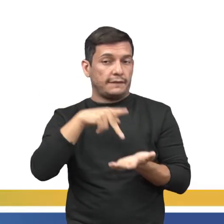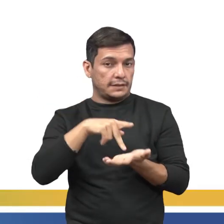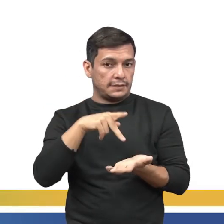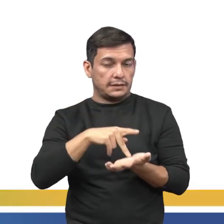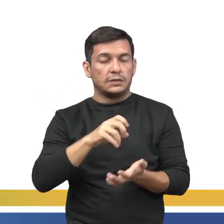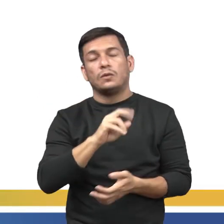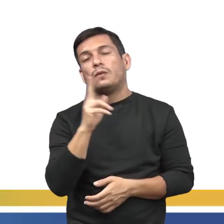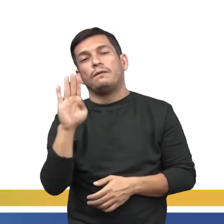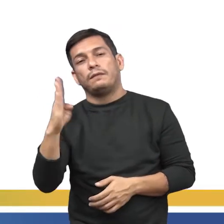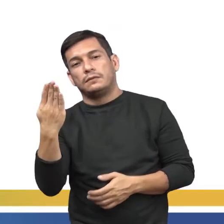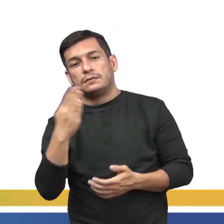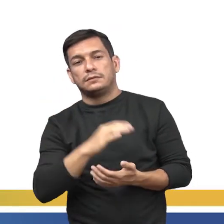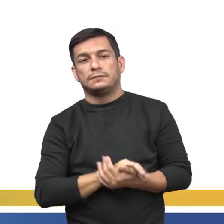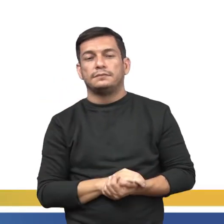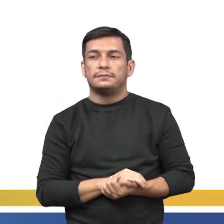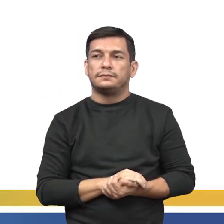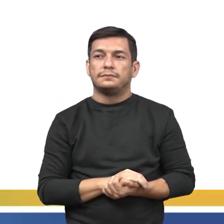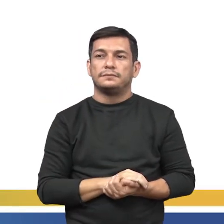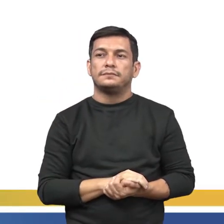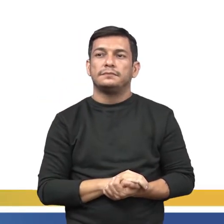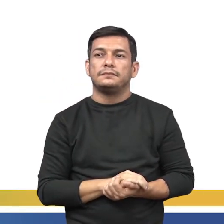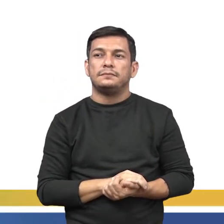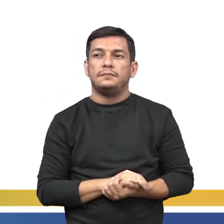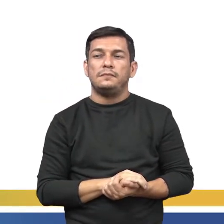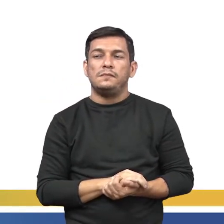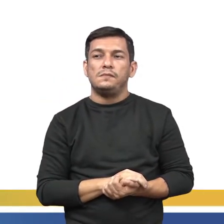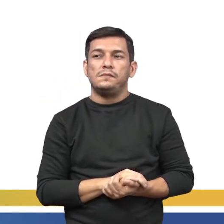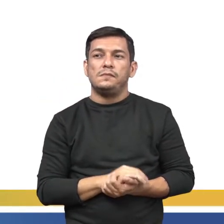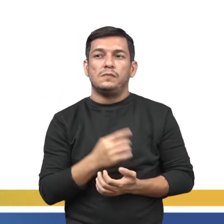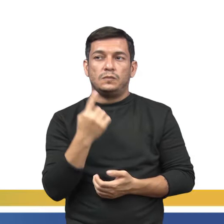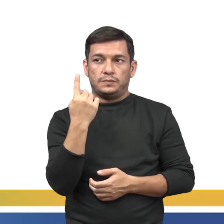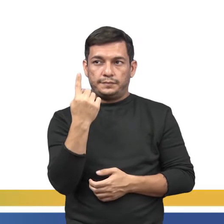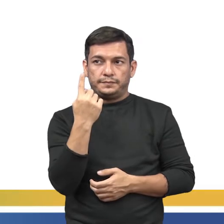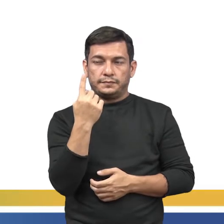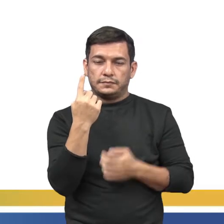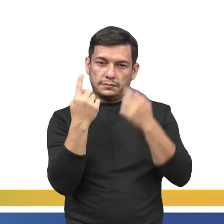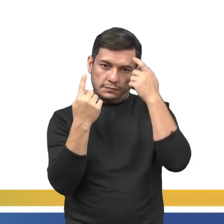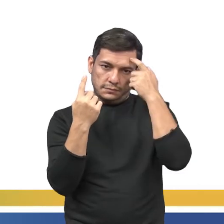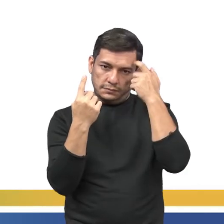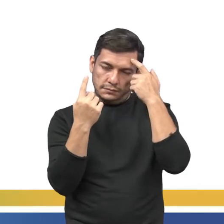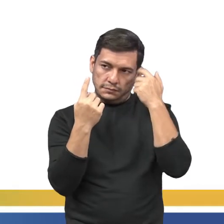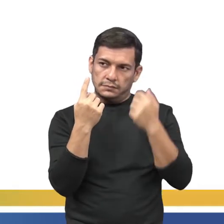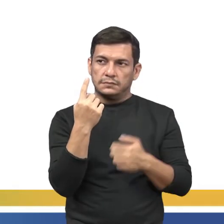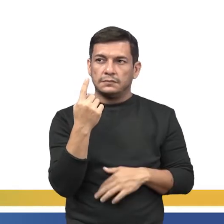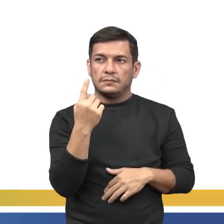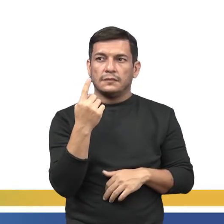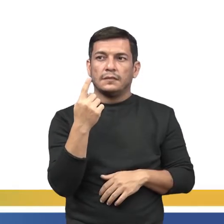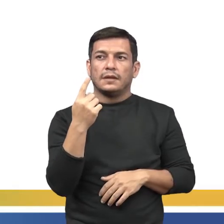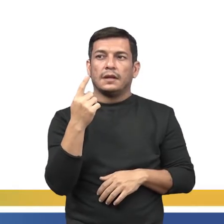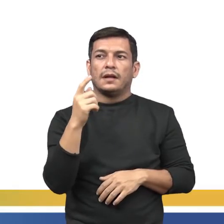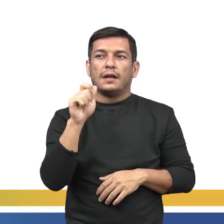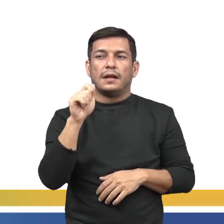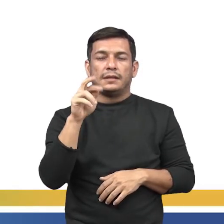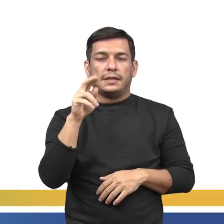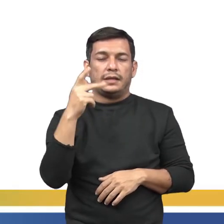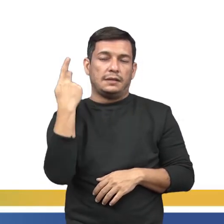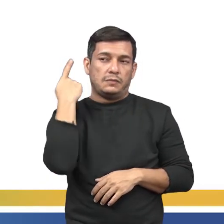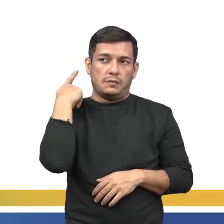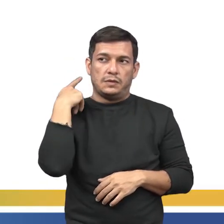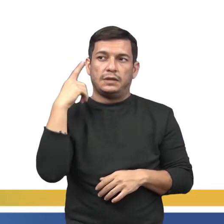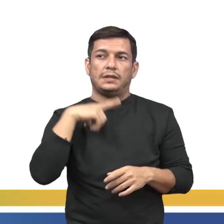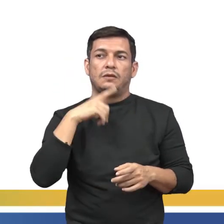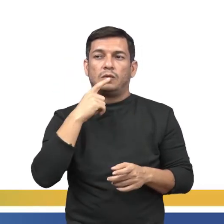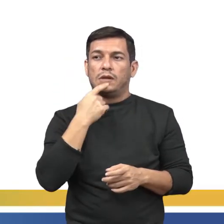Vamos ver quais dessas proposições são verdadeiras ou são falsas. Bom, ali no ponto 1, as